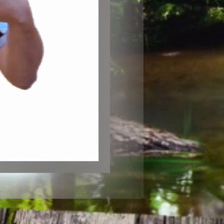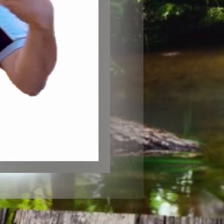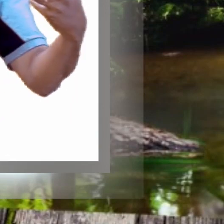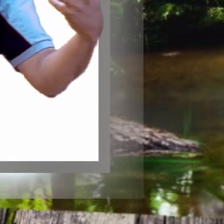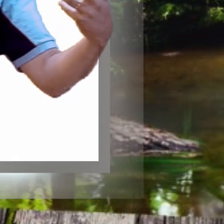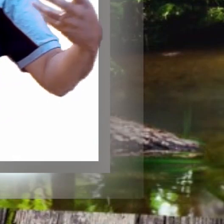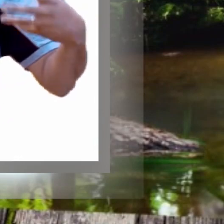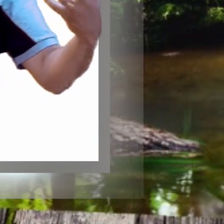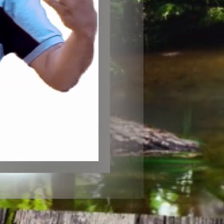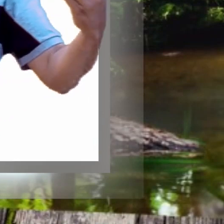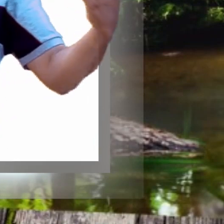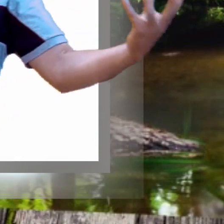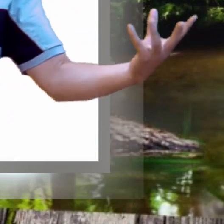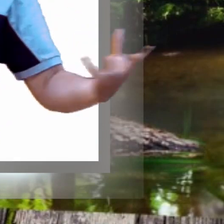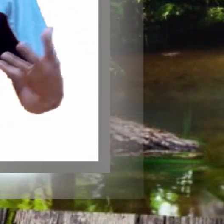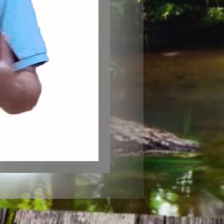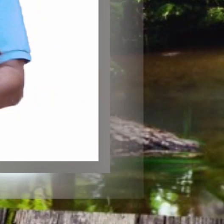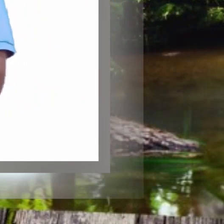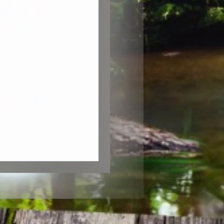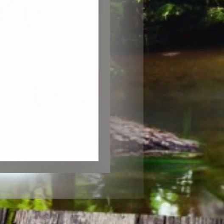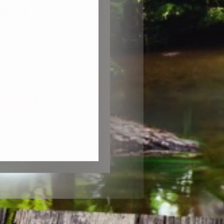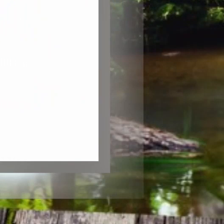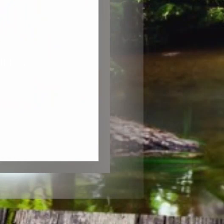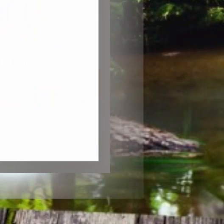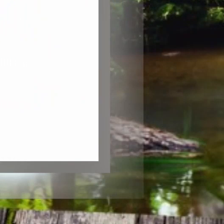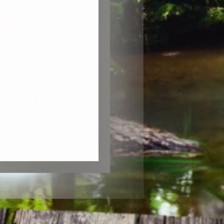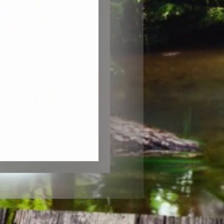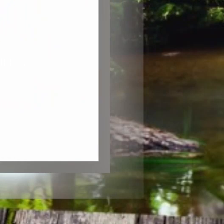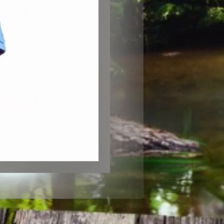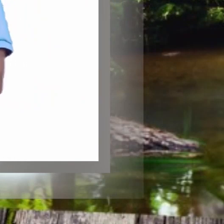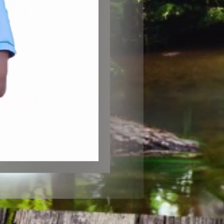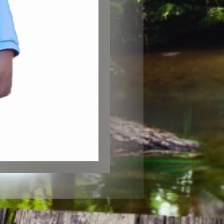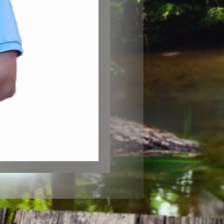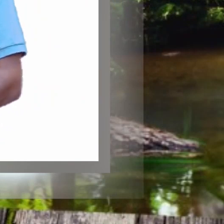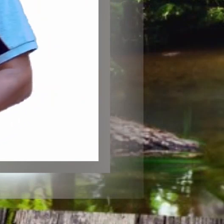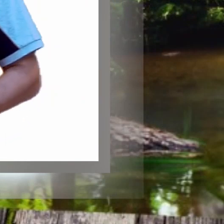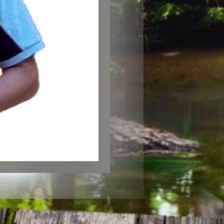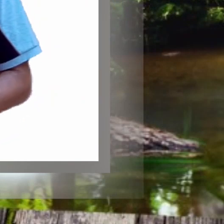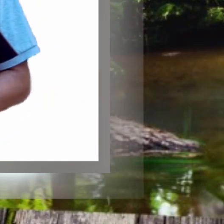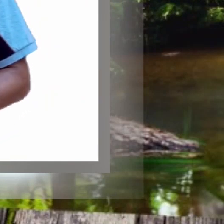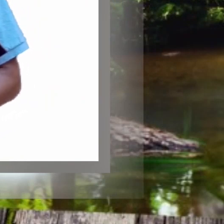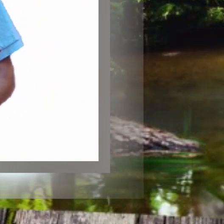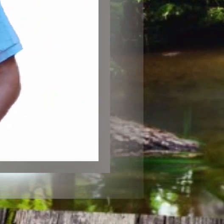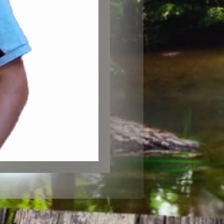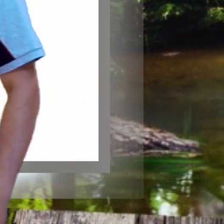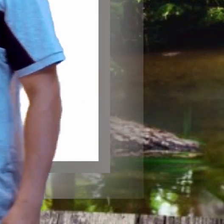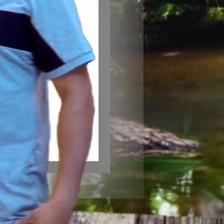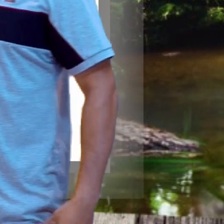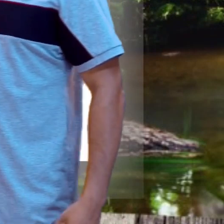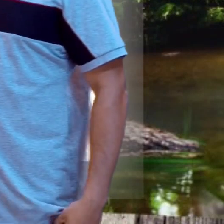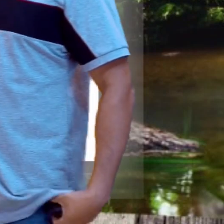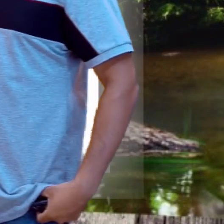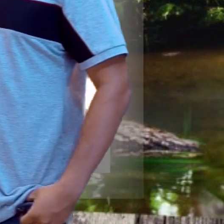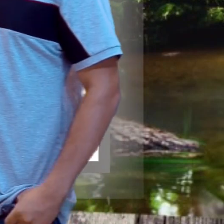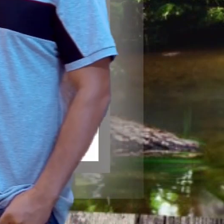Justamente dos tipos de química que vão formar esses sinalizadores. Vocês veem aqui que a gente tem,